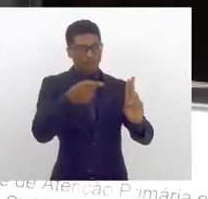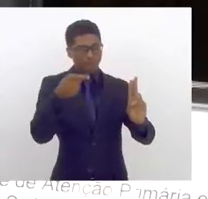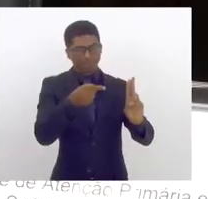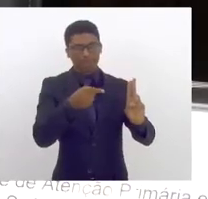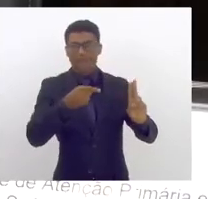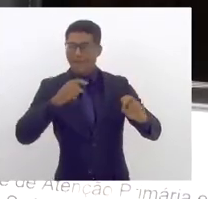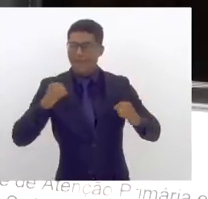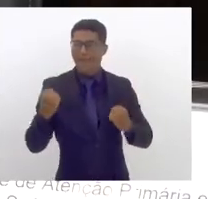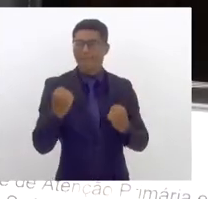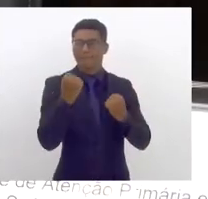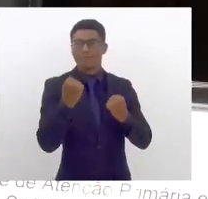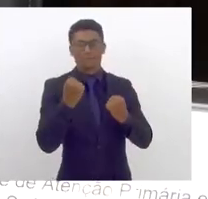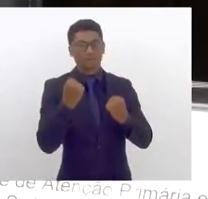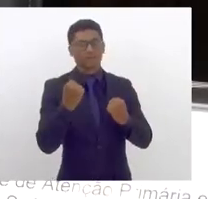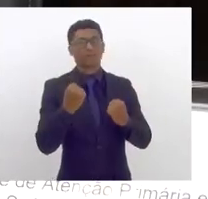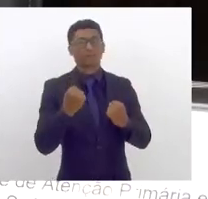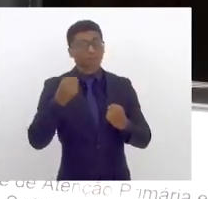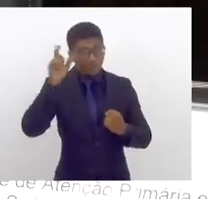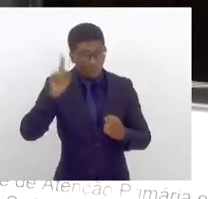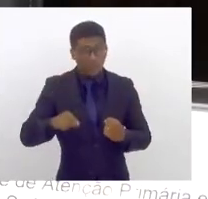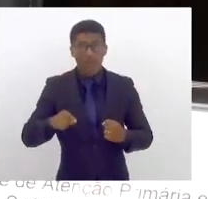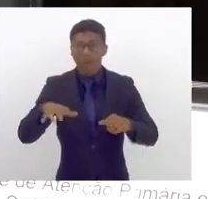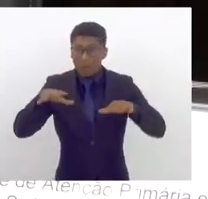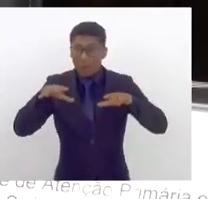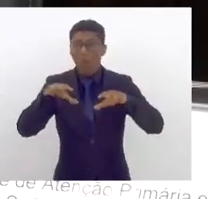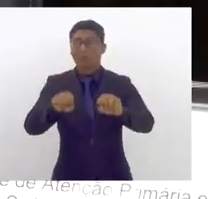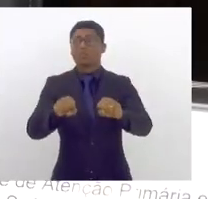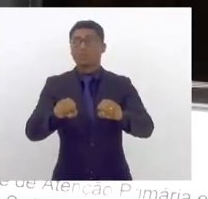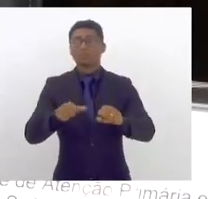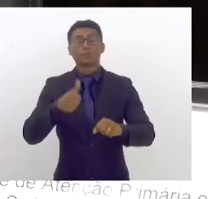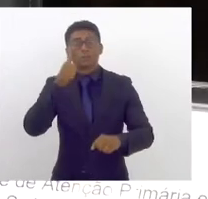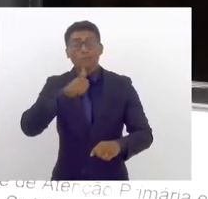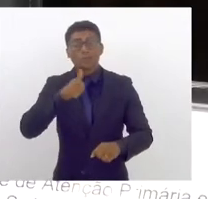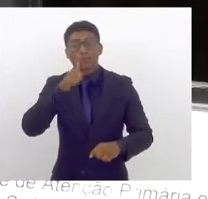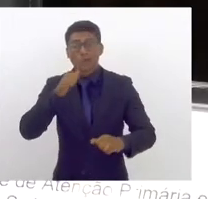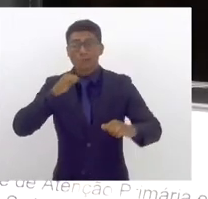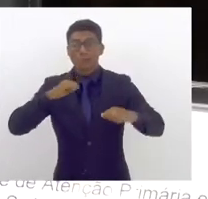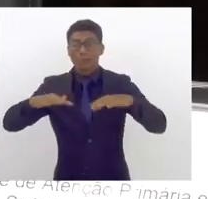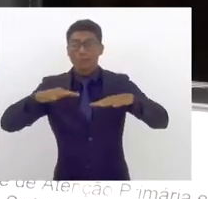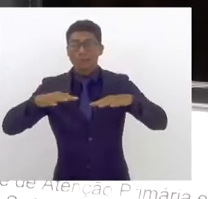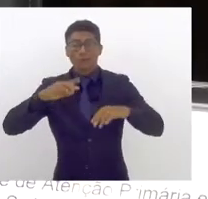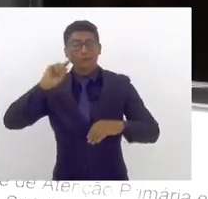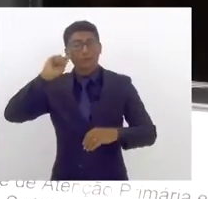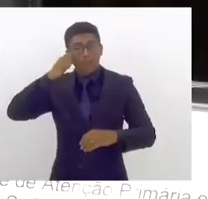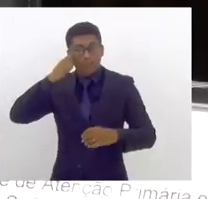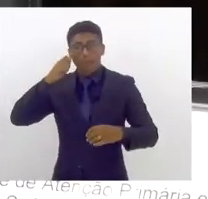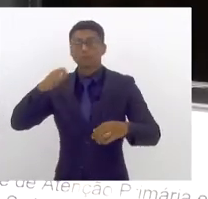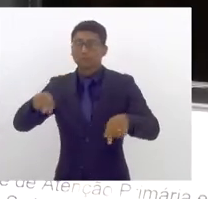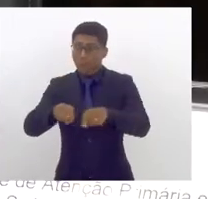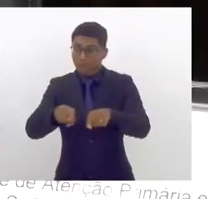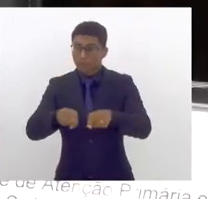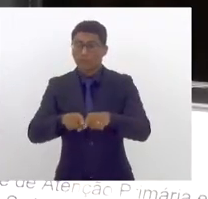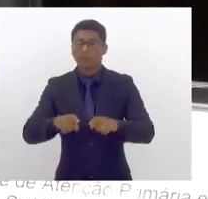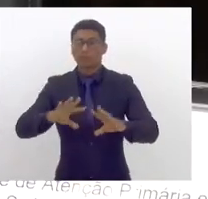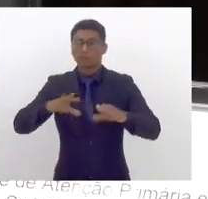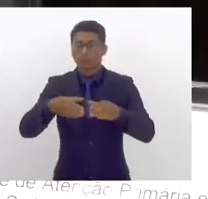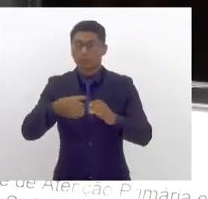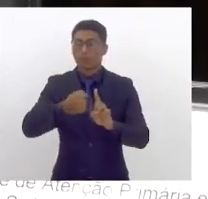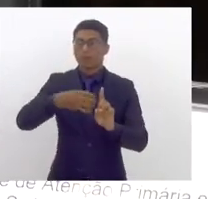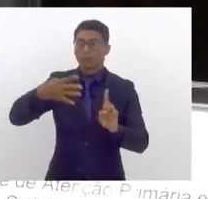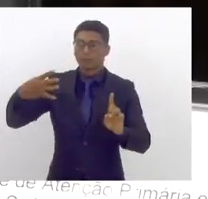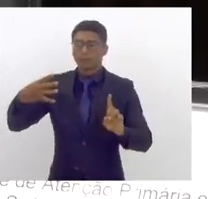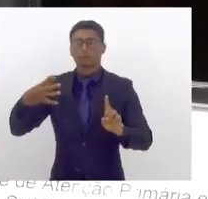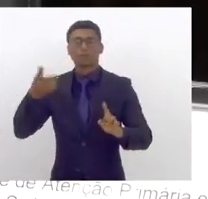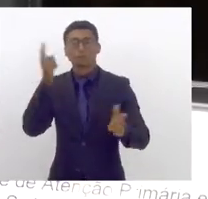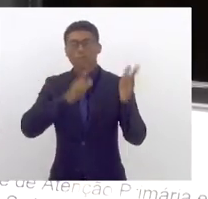Nossa uma conquista do movimento de mulheres do movimento negro do movimento LGBT no âmbito